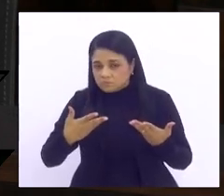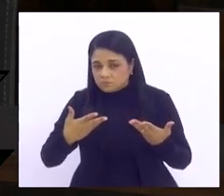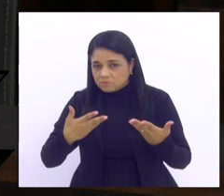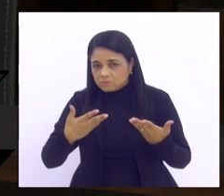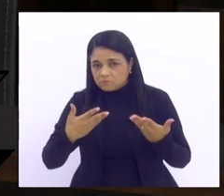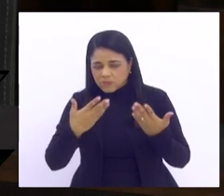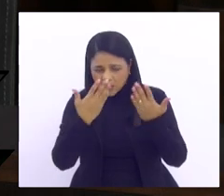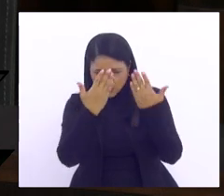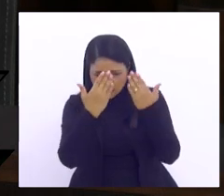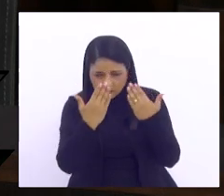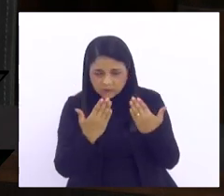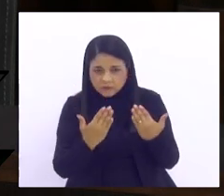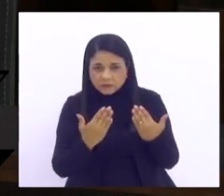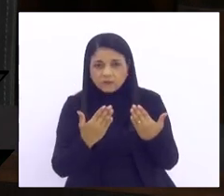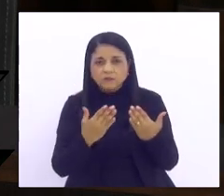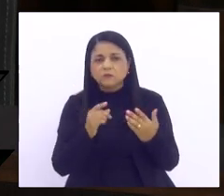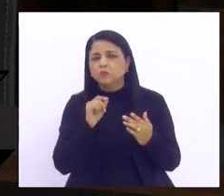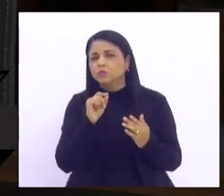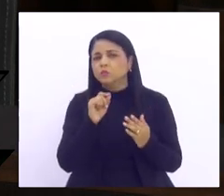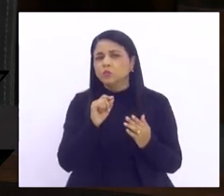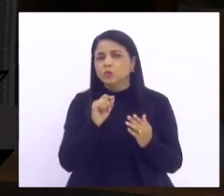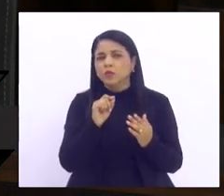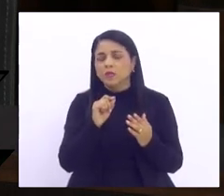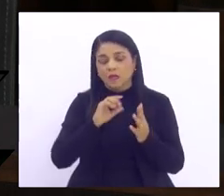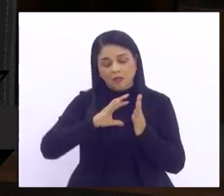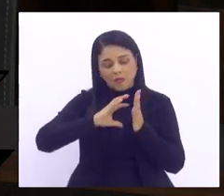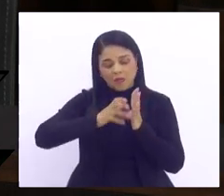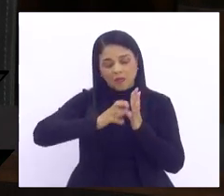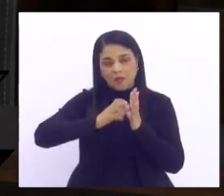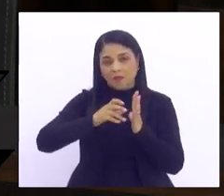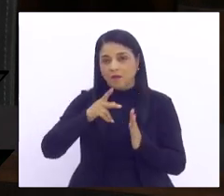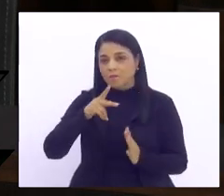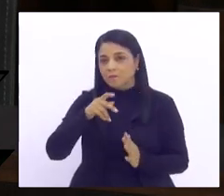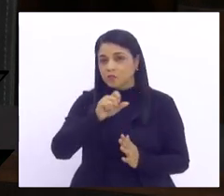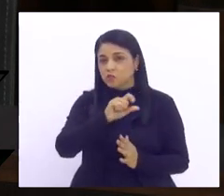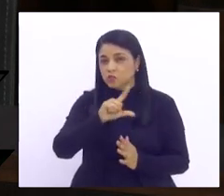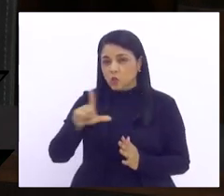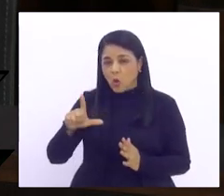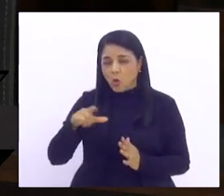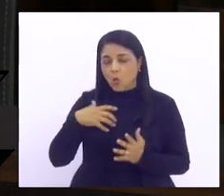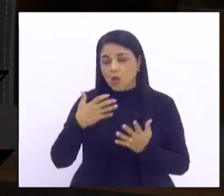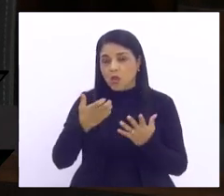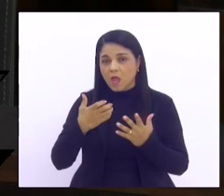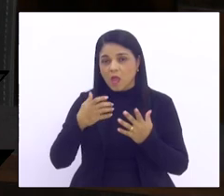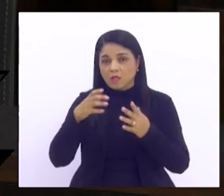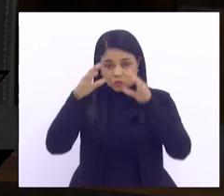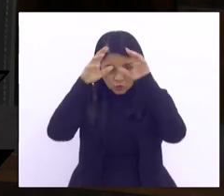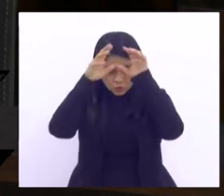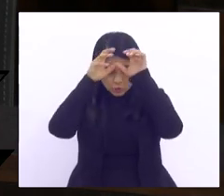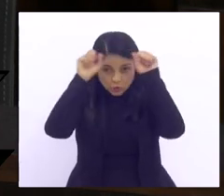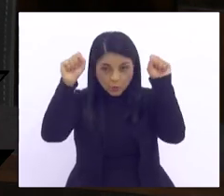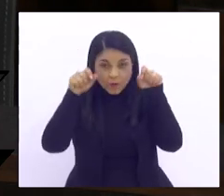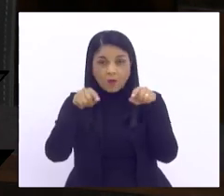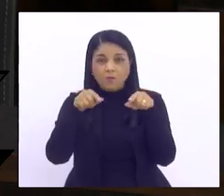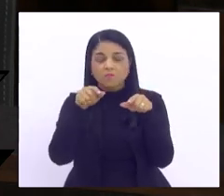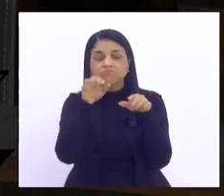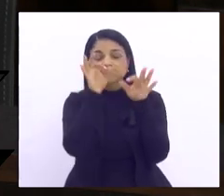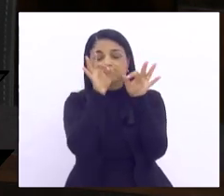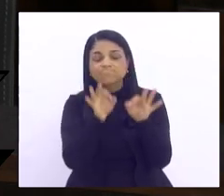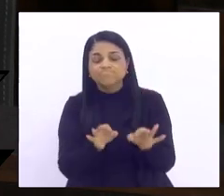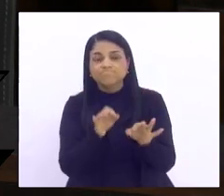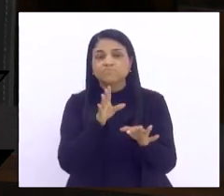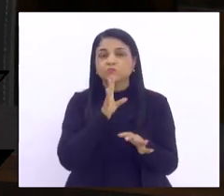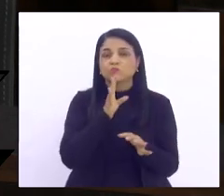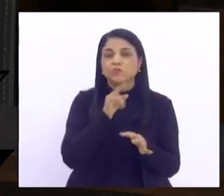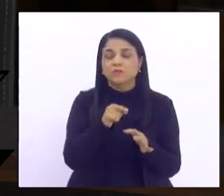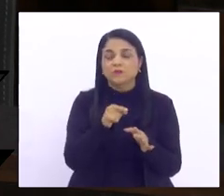síntese, qual é a tese que o PSOL quer que o Supremo reconheça? O partido alega que a proibição do aborto